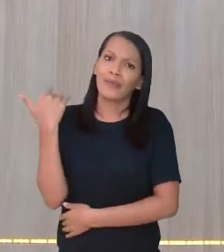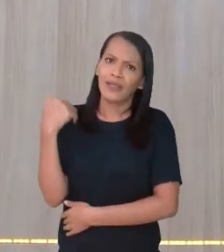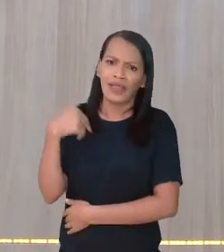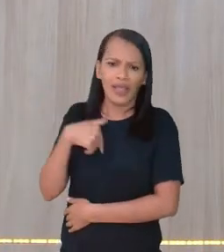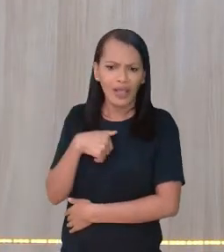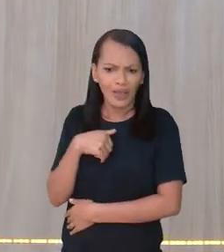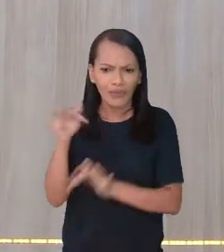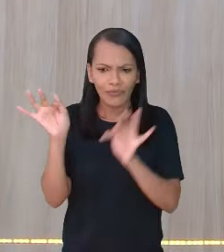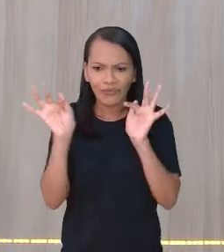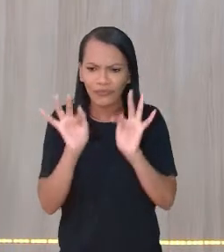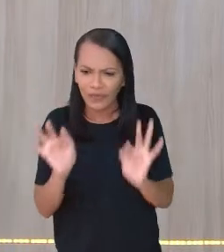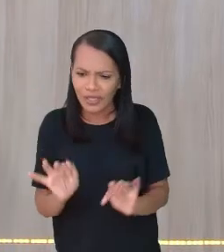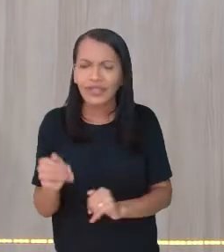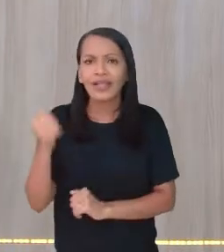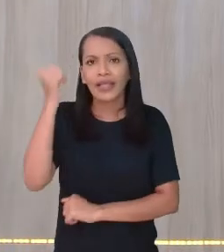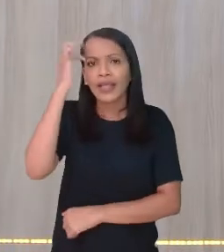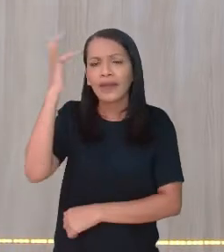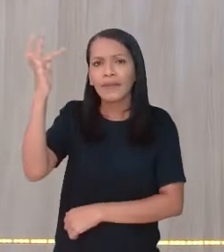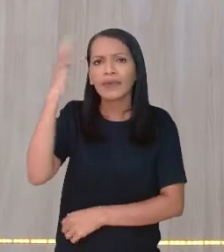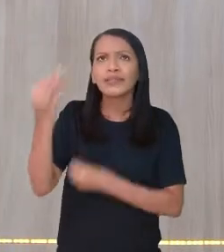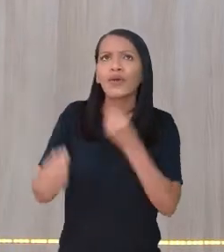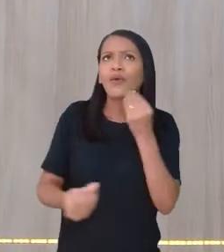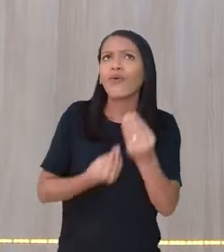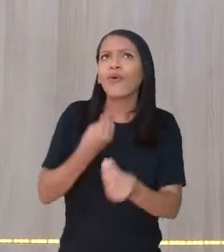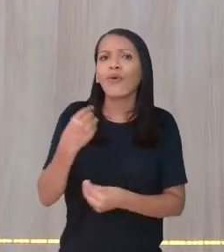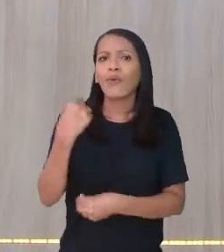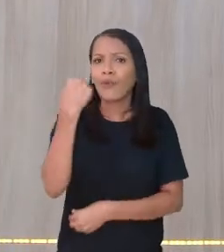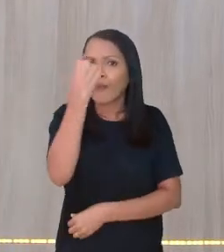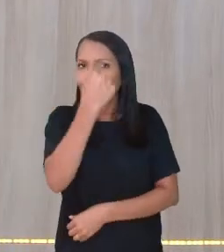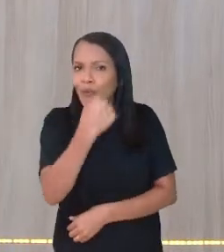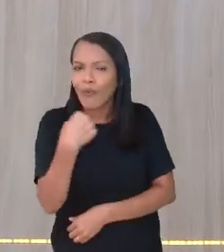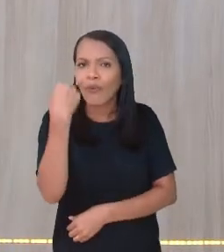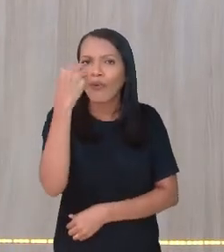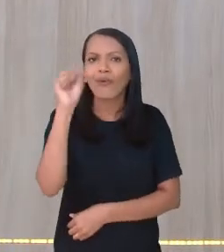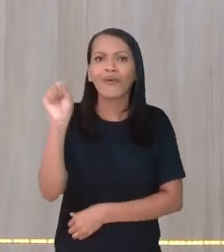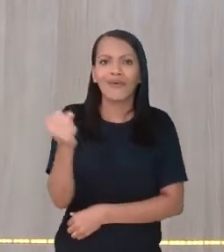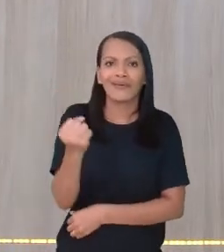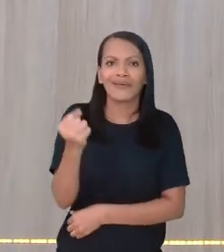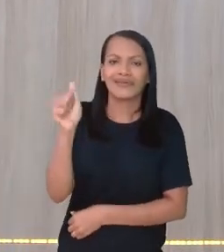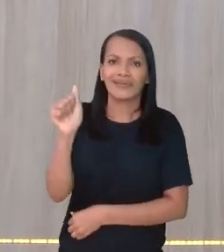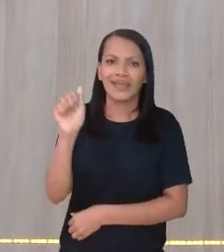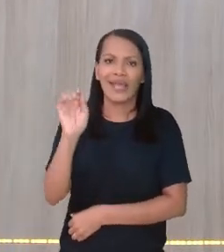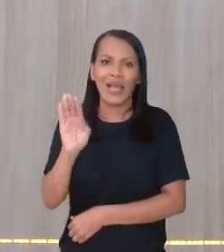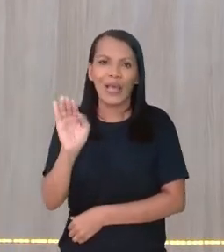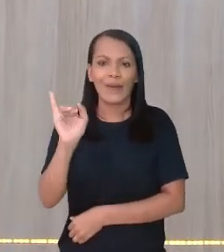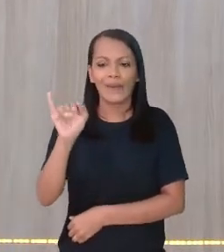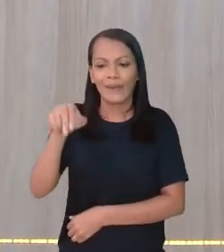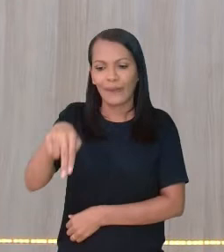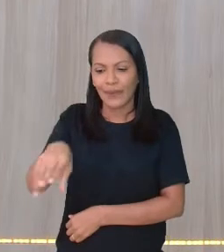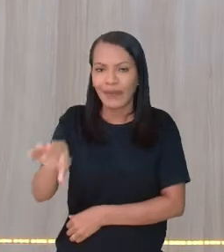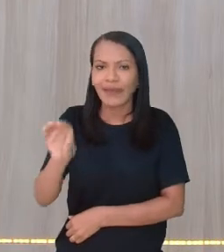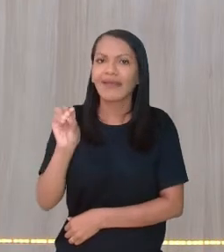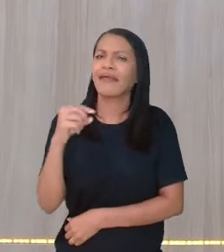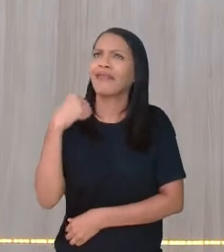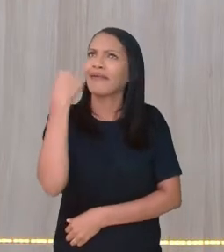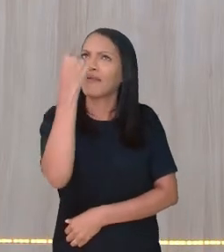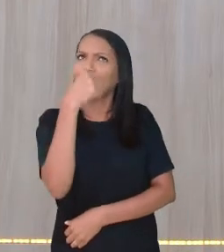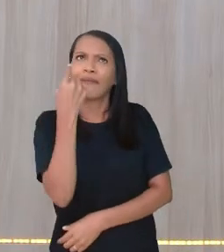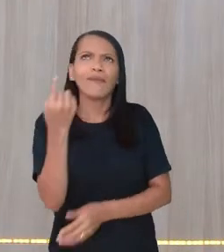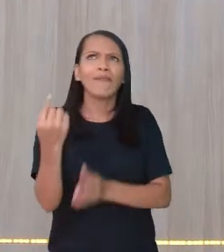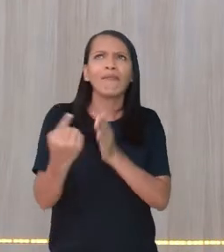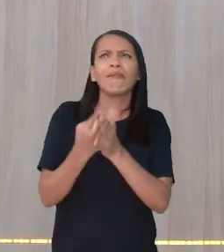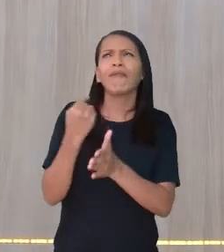eu fico imaginando como é o rosto de Sabino, né? Como é a carinha dele, eu sempre fico me